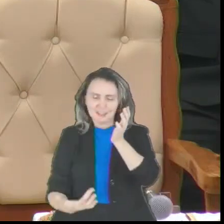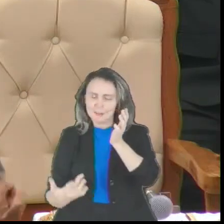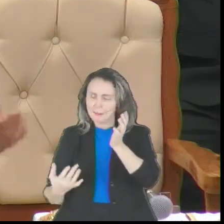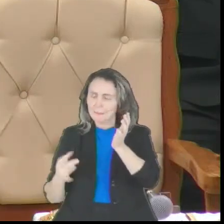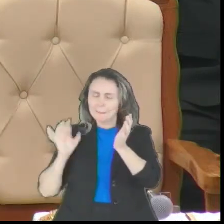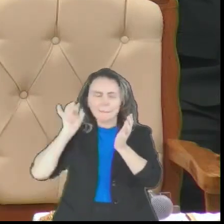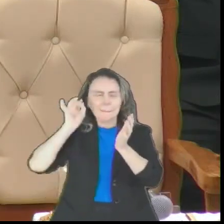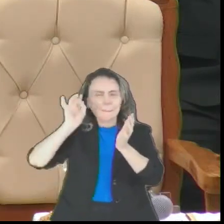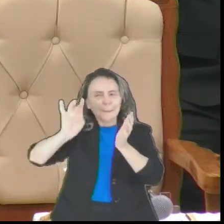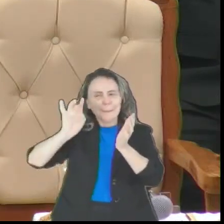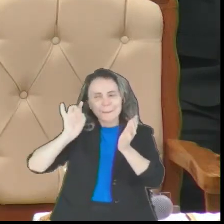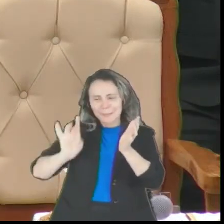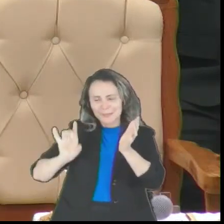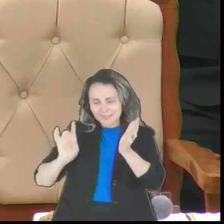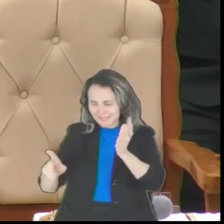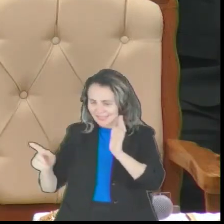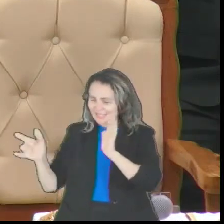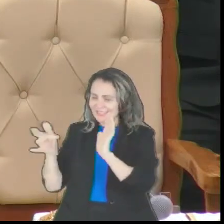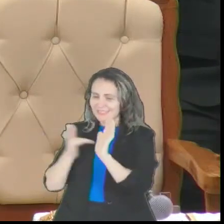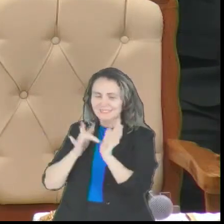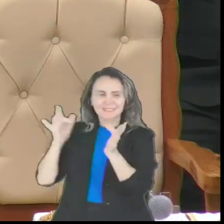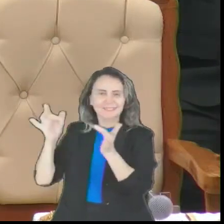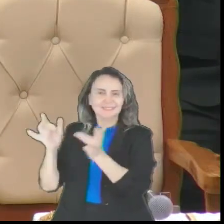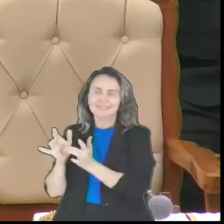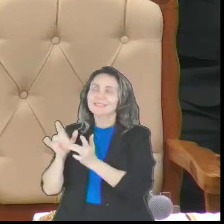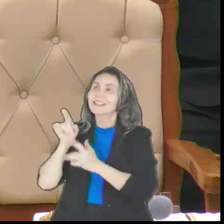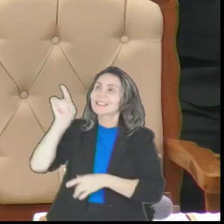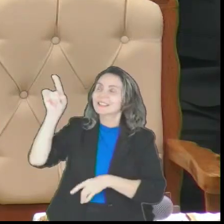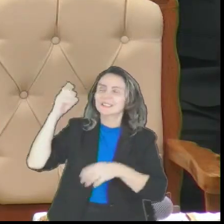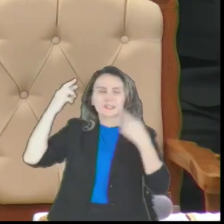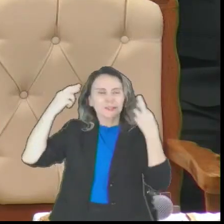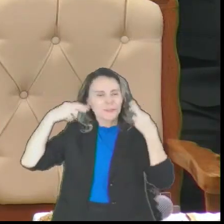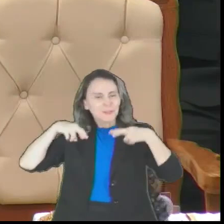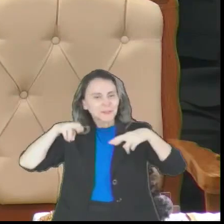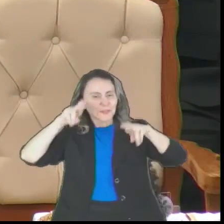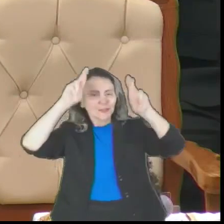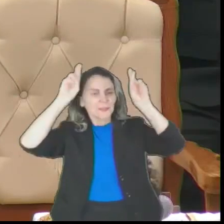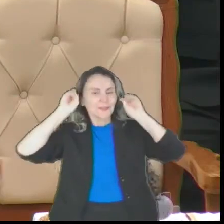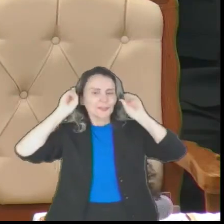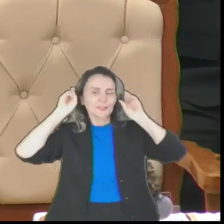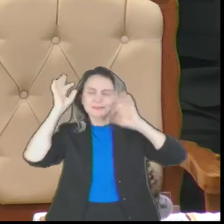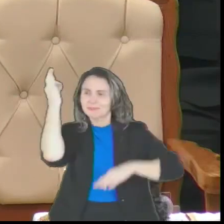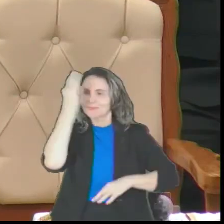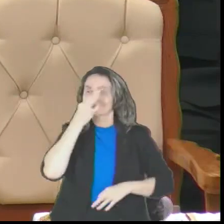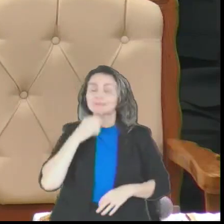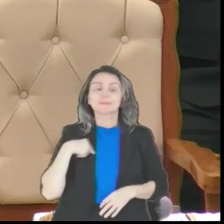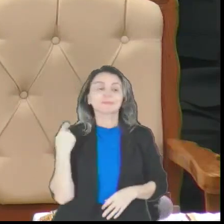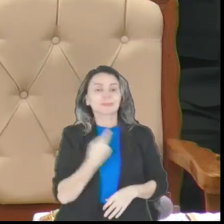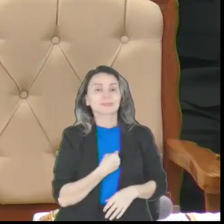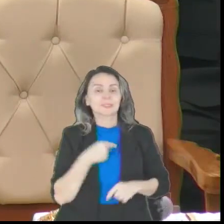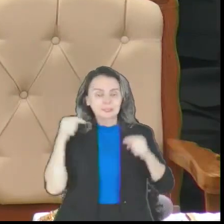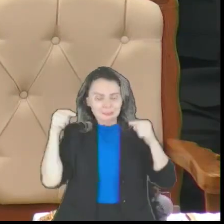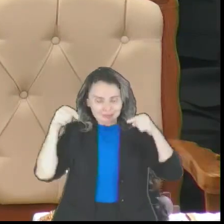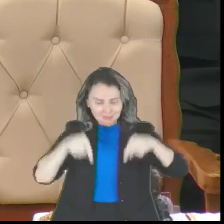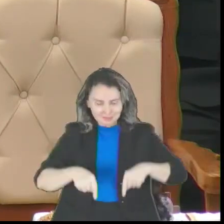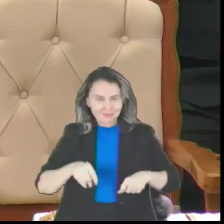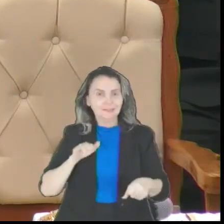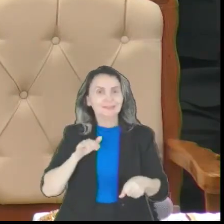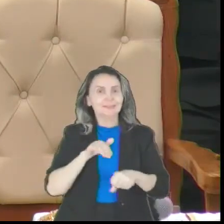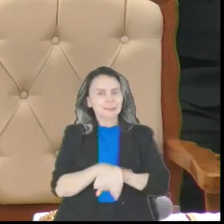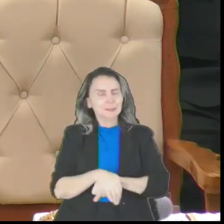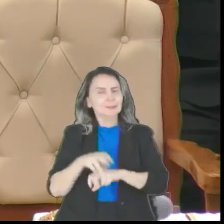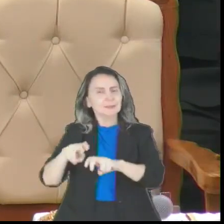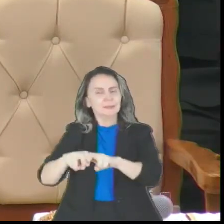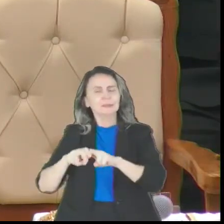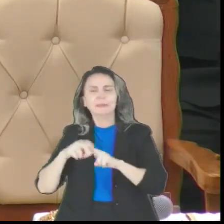Cristo, como cordeiro imolado. Nós só estamos aqui nesta noite por causa do sangue de Cristo que